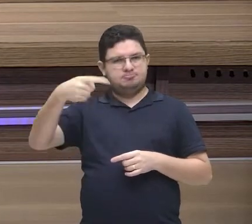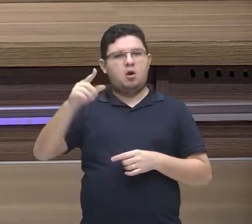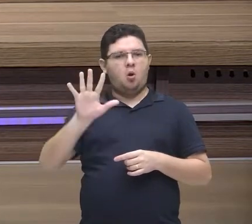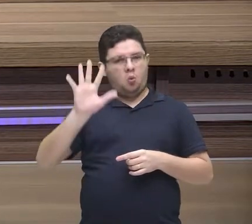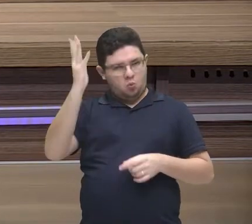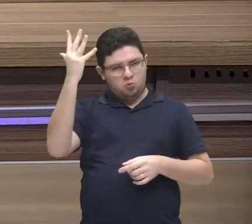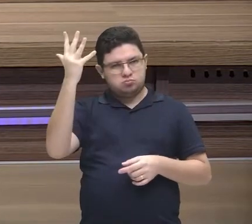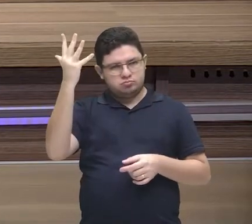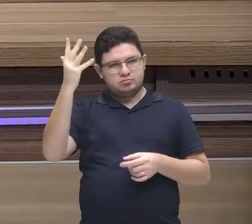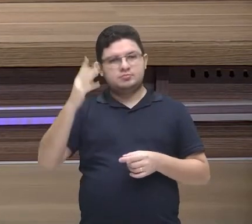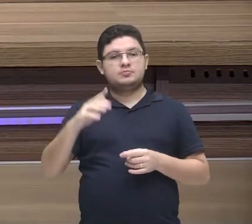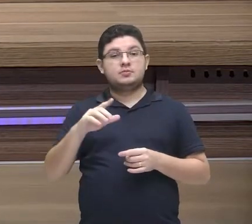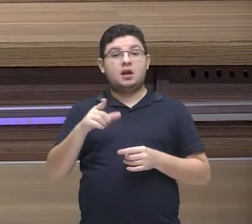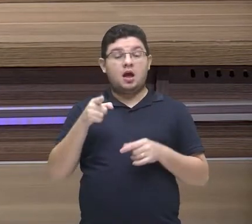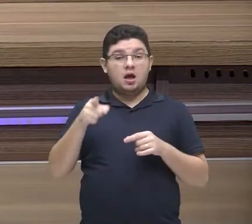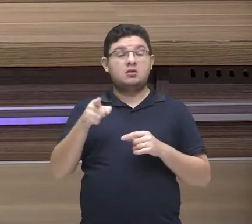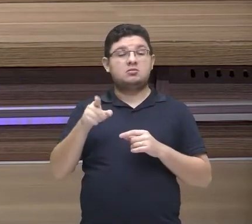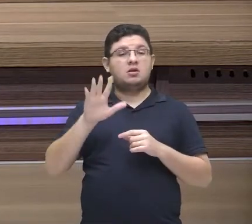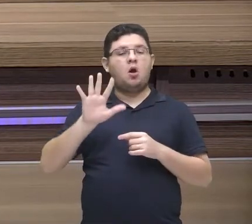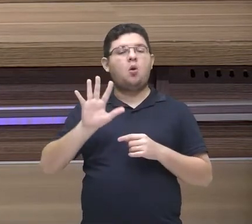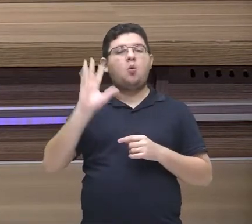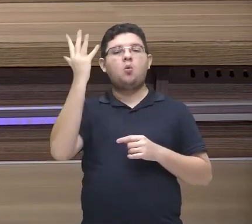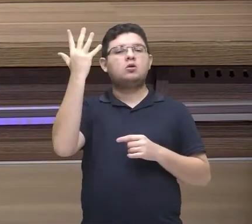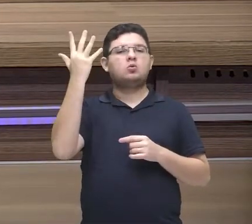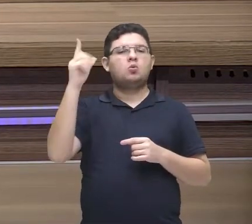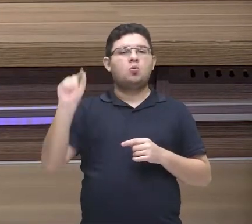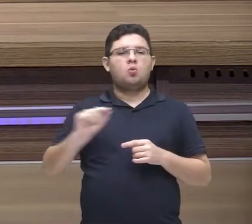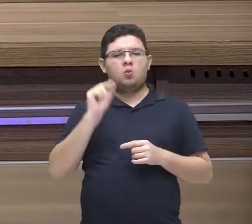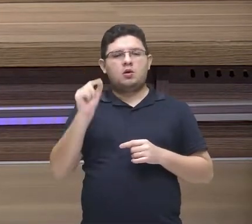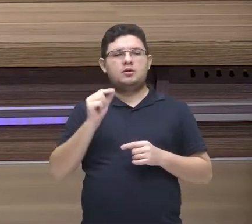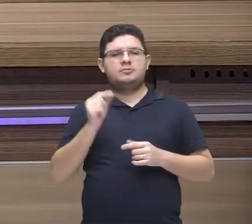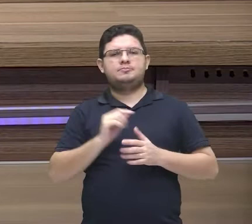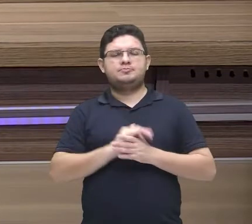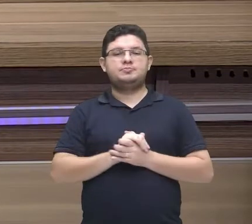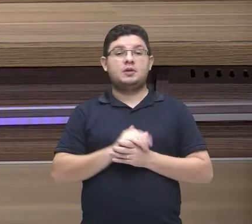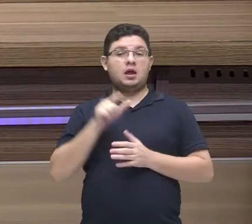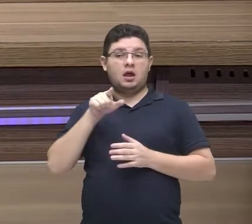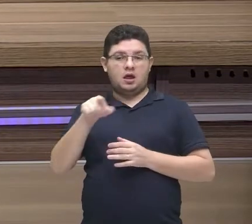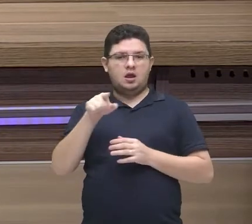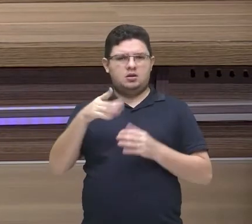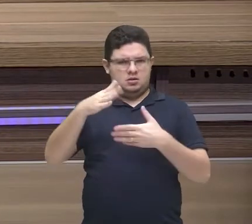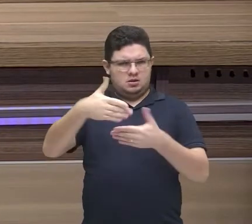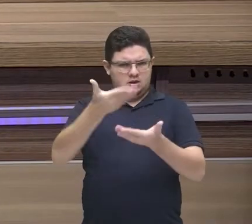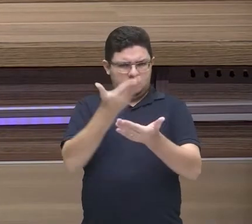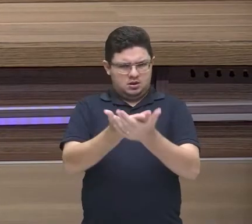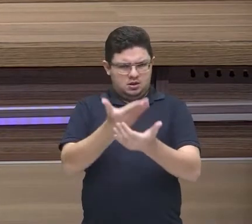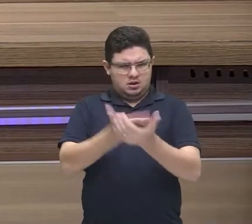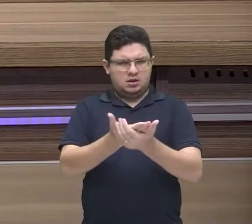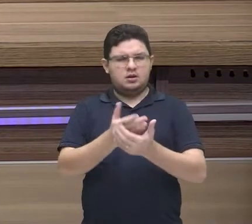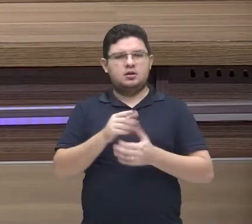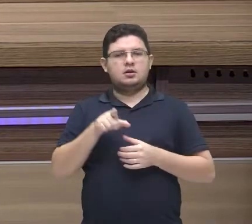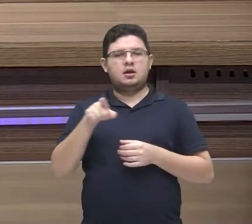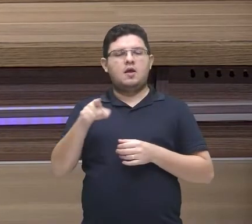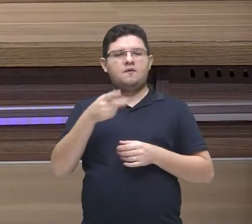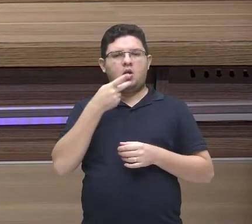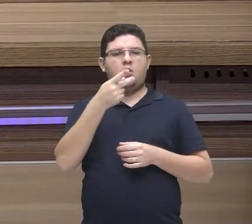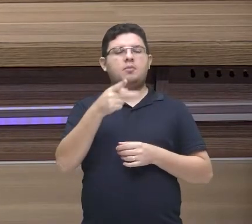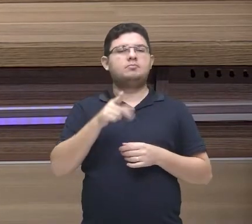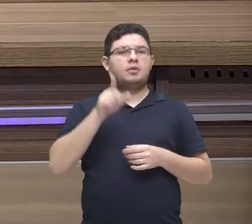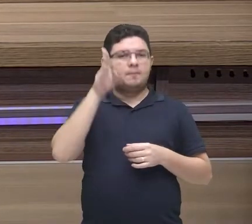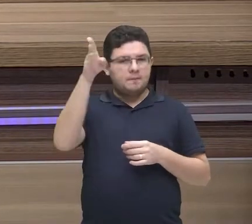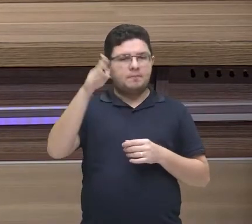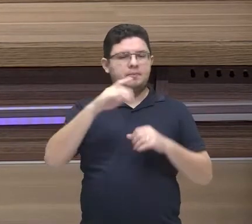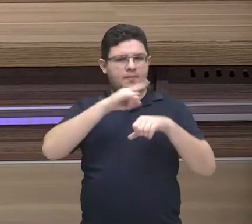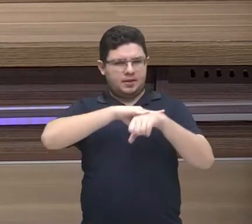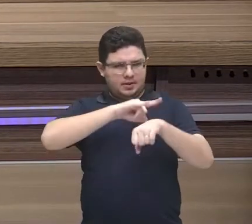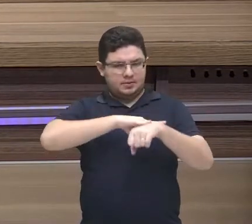primeira, o que aconteceu? Ela está na sala de aula, aí, professor, preciso ir no banheiro. Aí ela sai